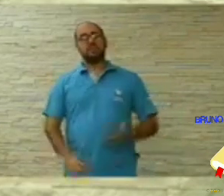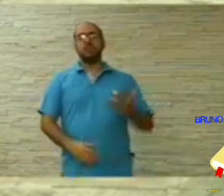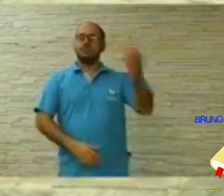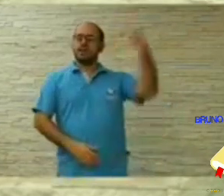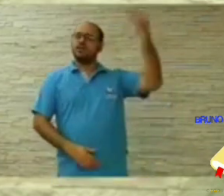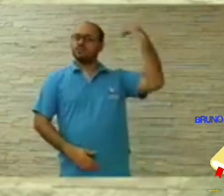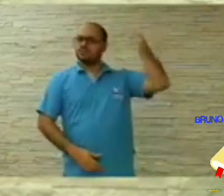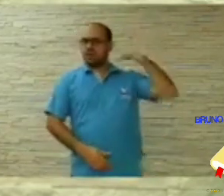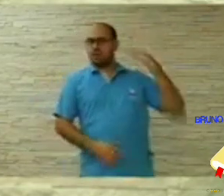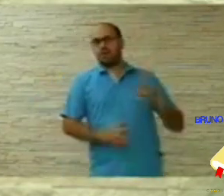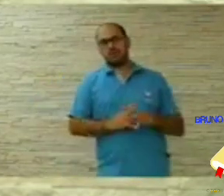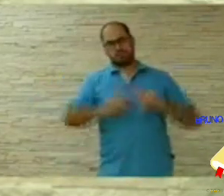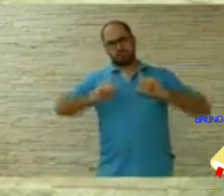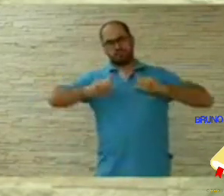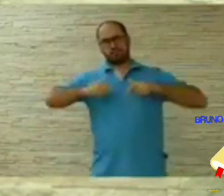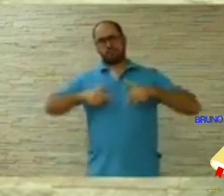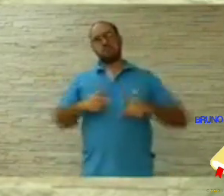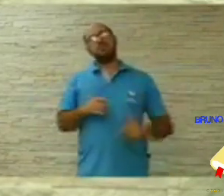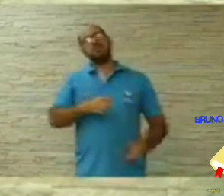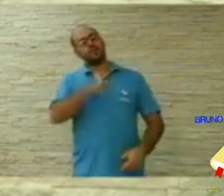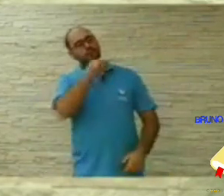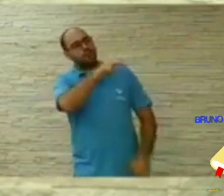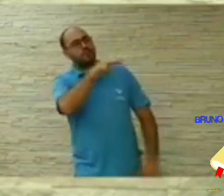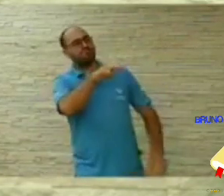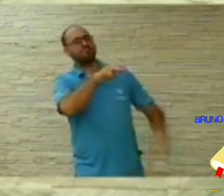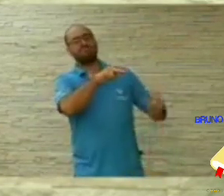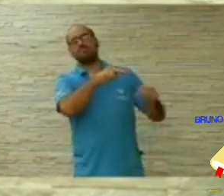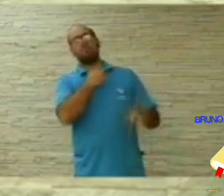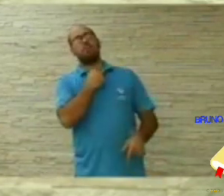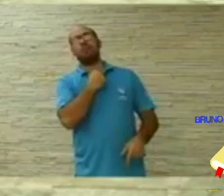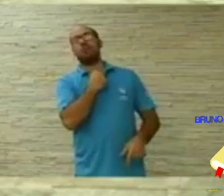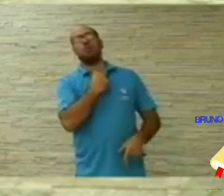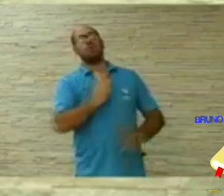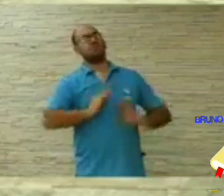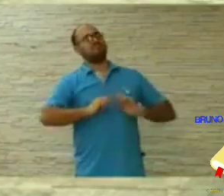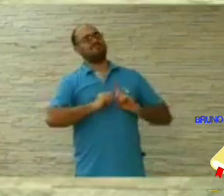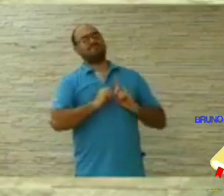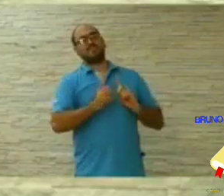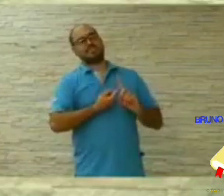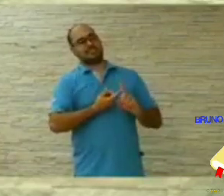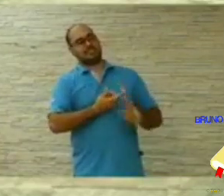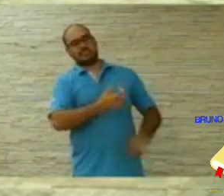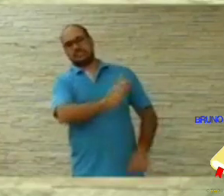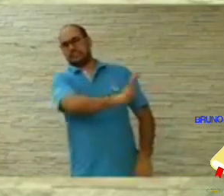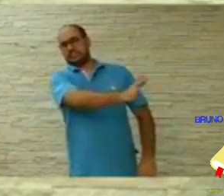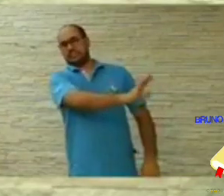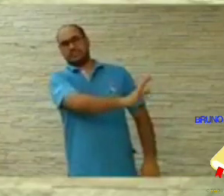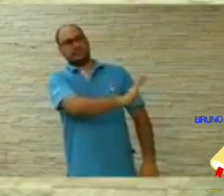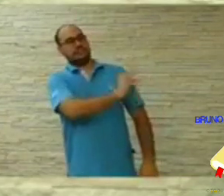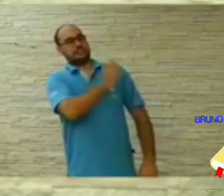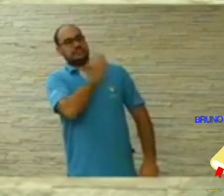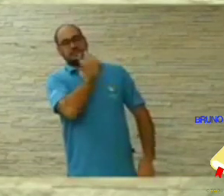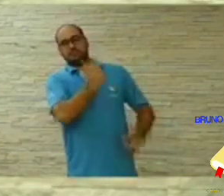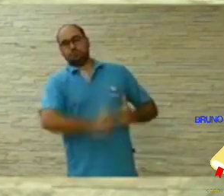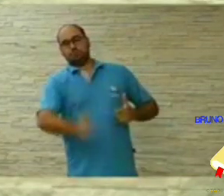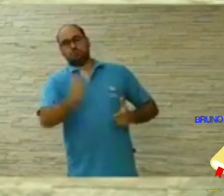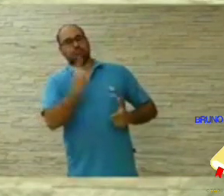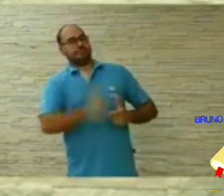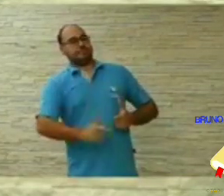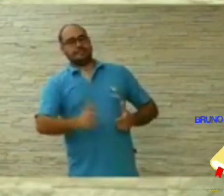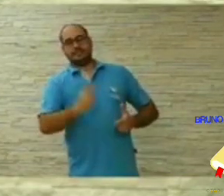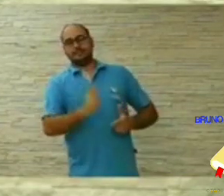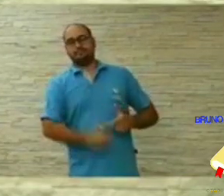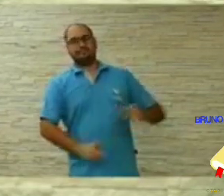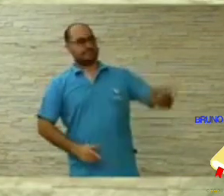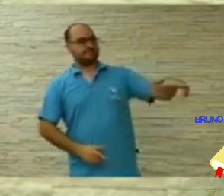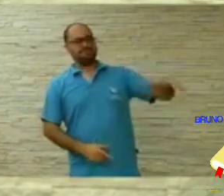era conhecida por aquela cultura como uma mulher amaldiçoada. A mulher que não podia gerar filhos, ela era considerada